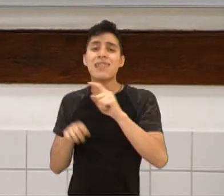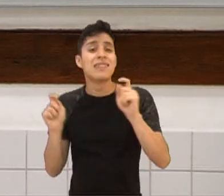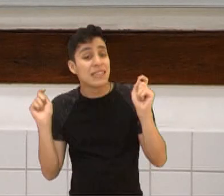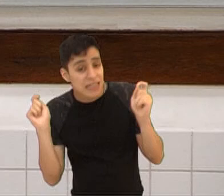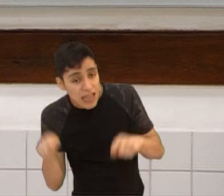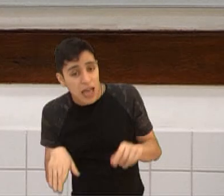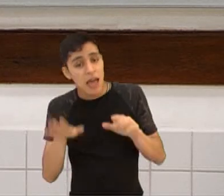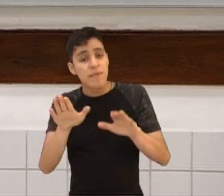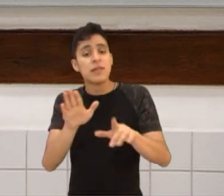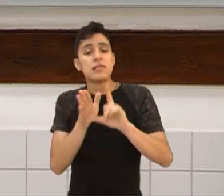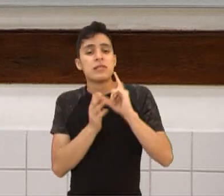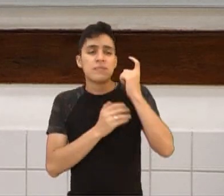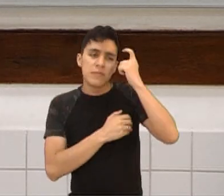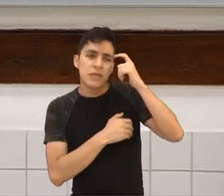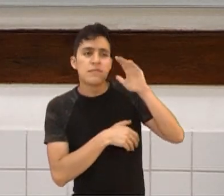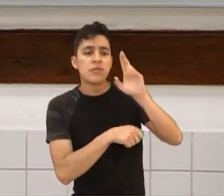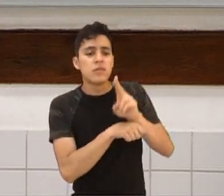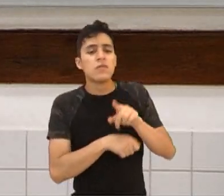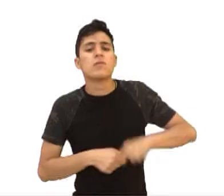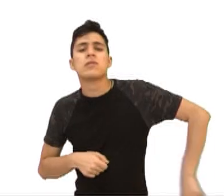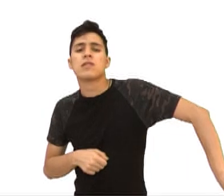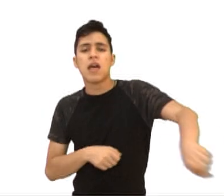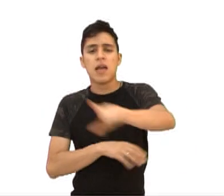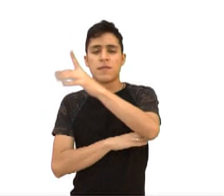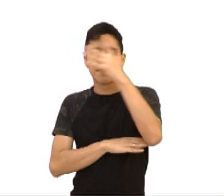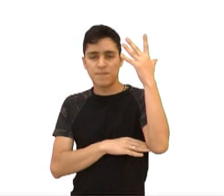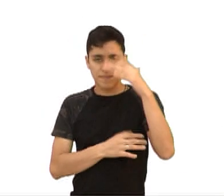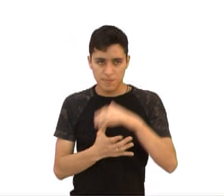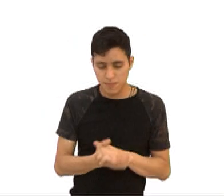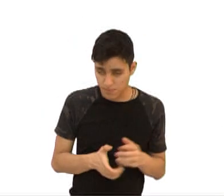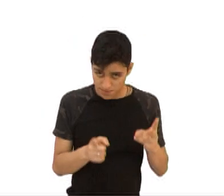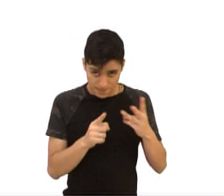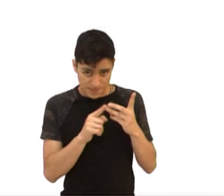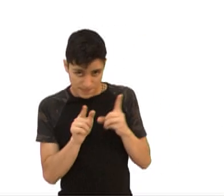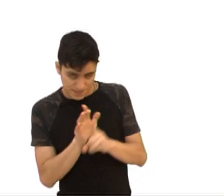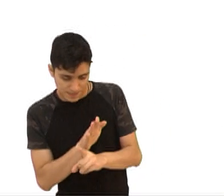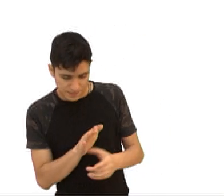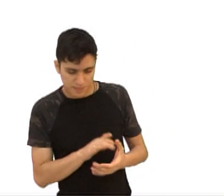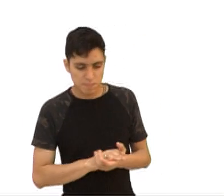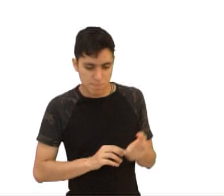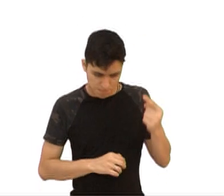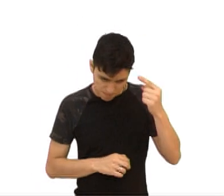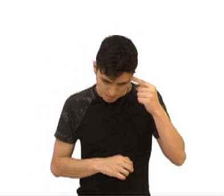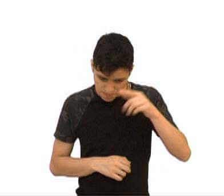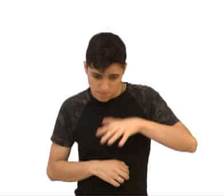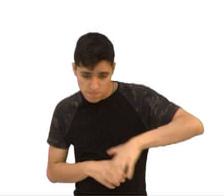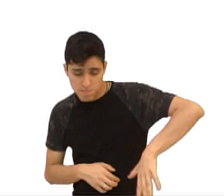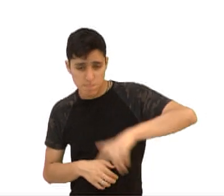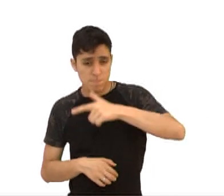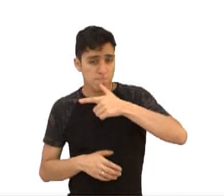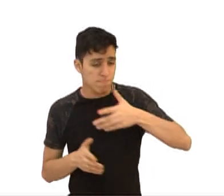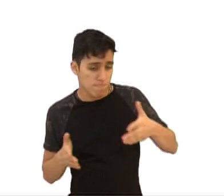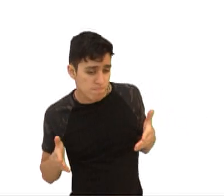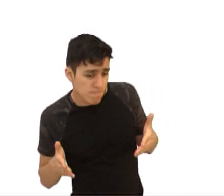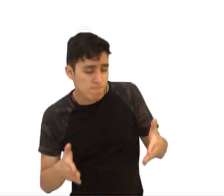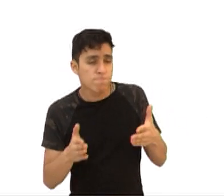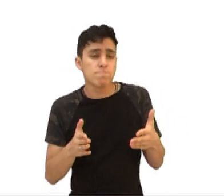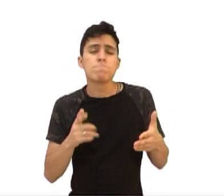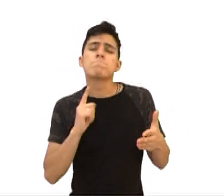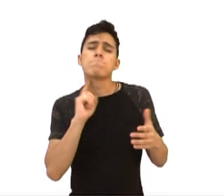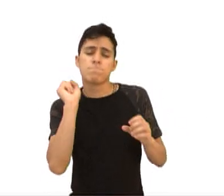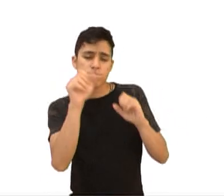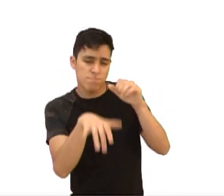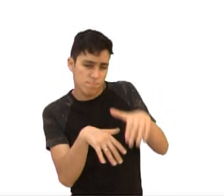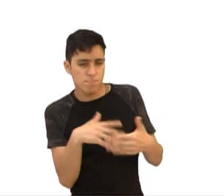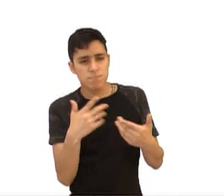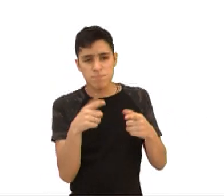no ambiente. Terceiro quiz de hoje. Considerando a poluição de um ecossistema aquático por produtos clorados, a